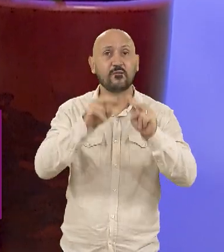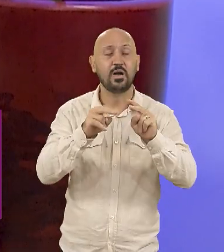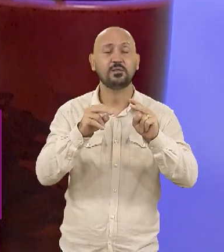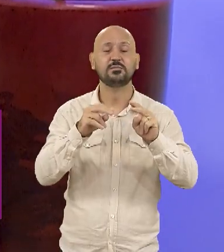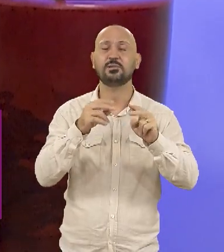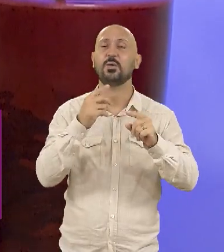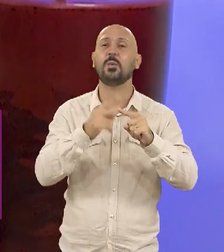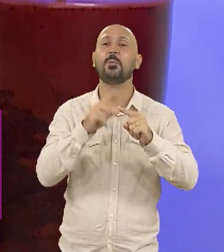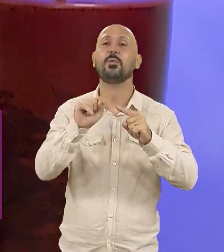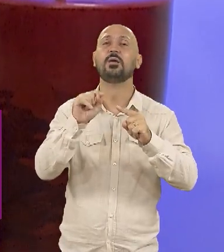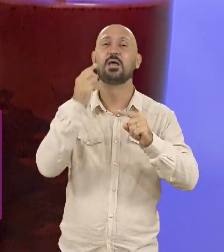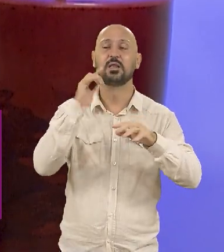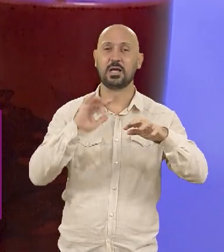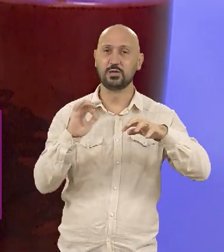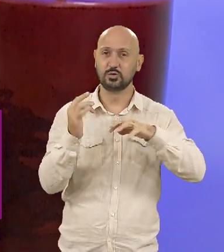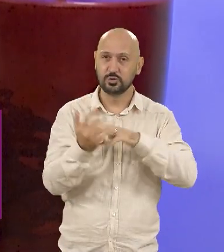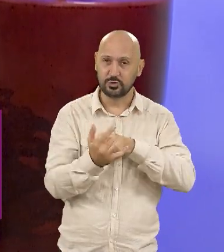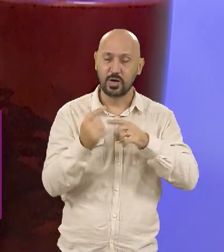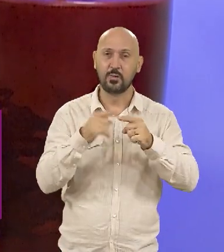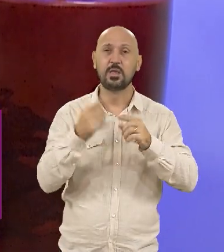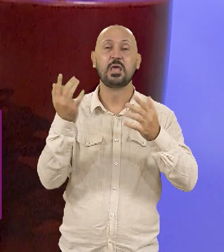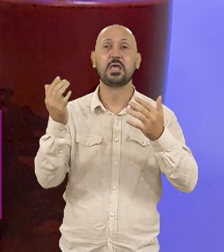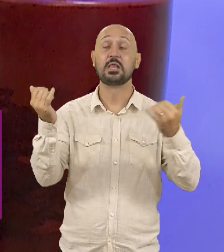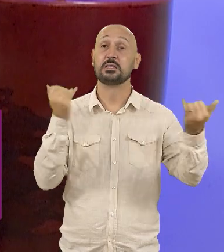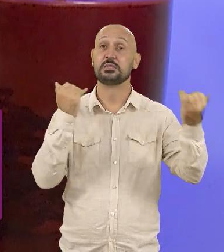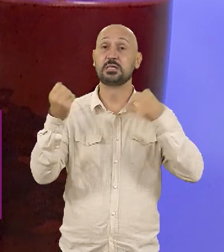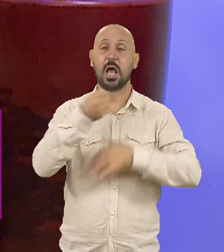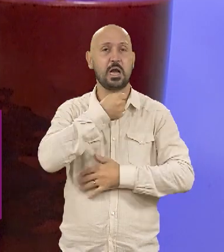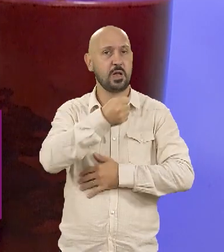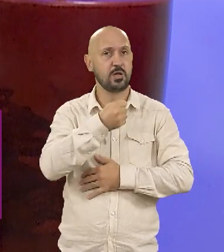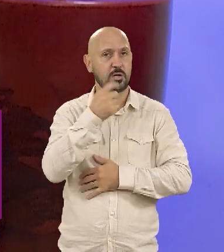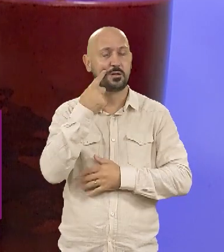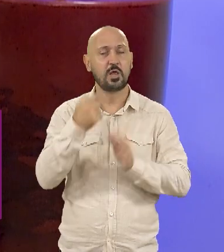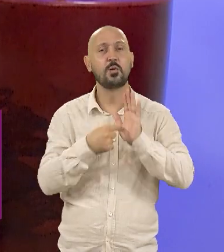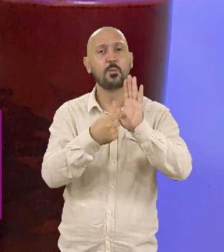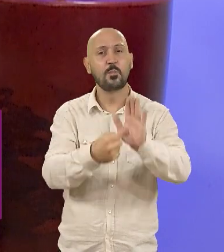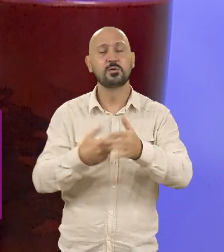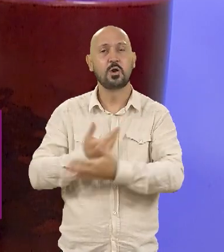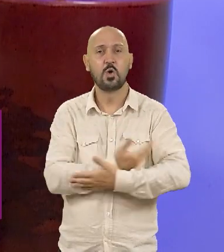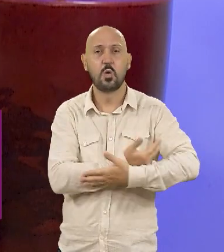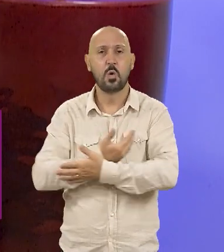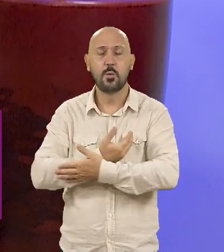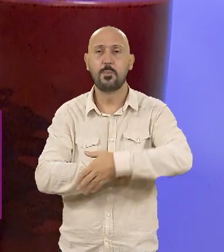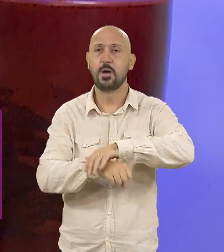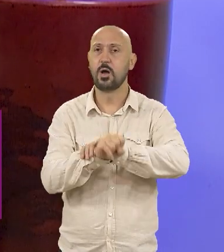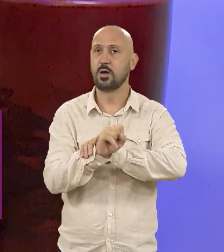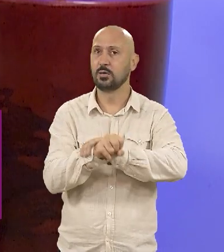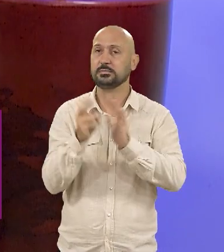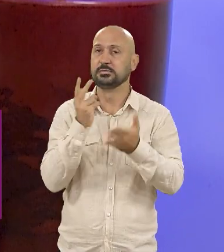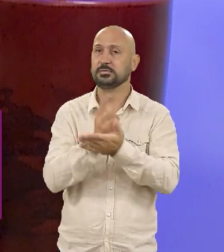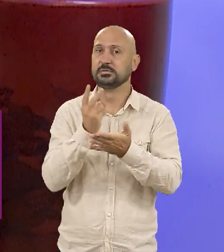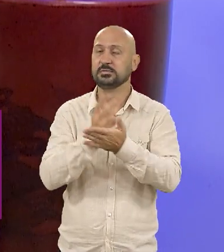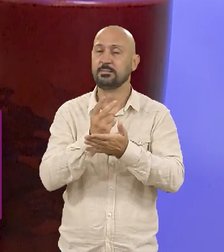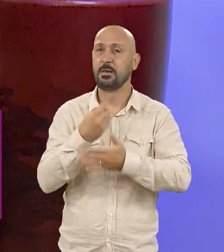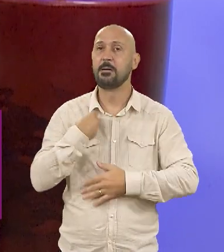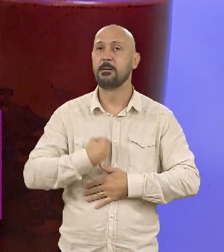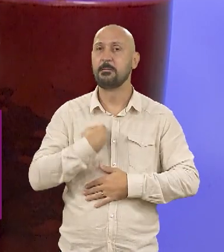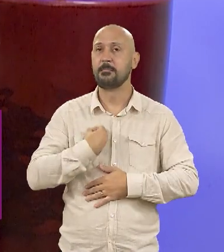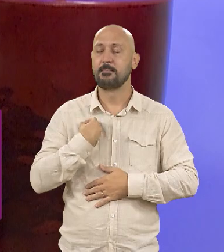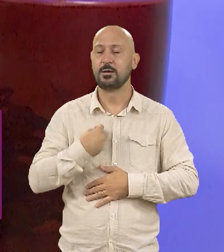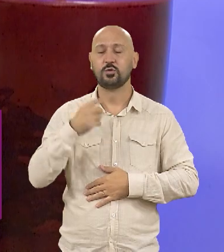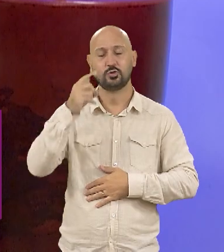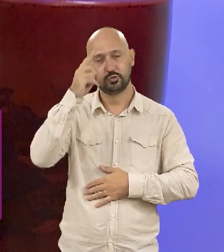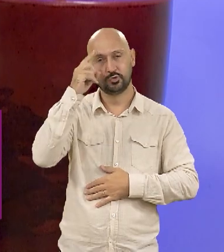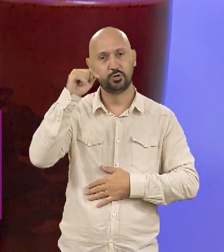vista que nas redes sociais e também nos noticiários os bebês reborn têm se tornado uma febre cada vez mais presente no